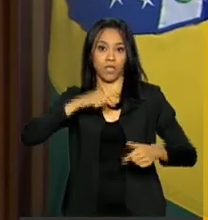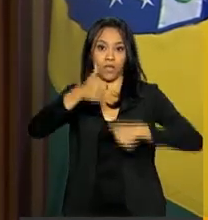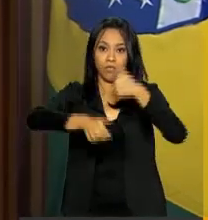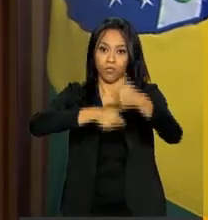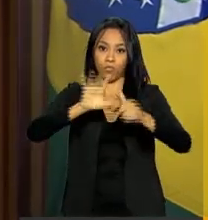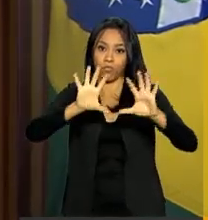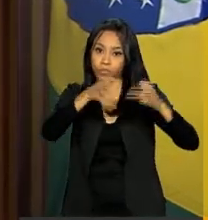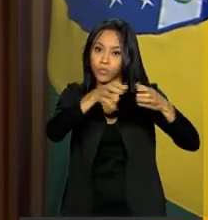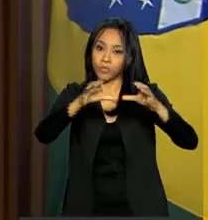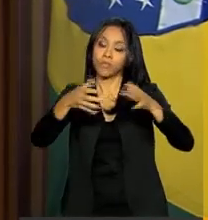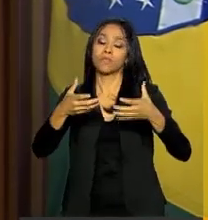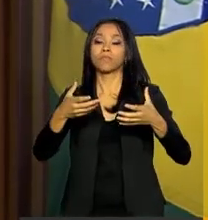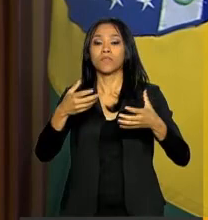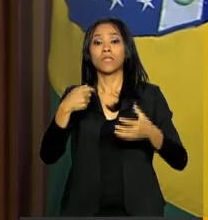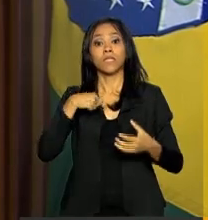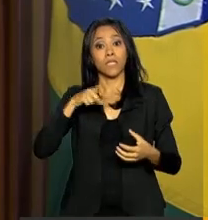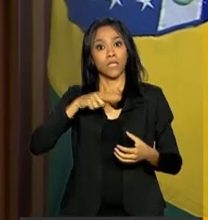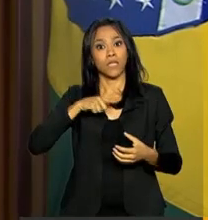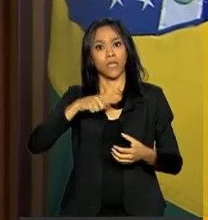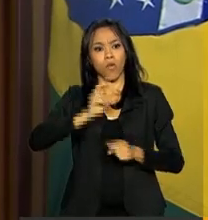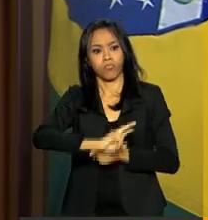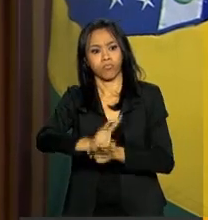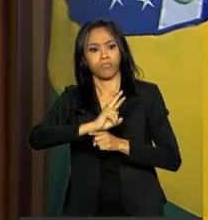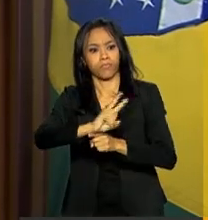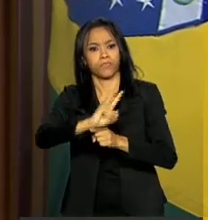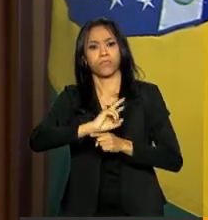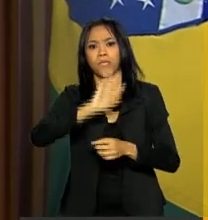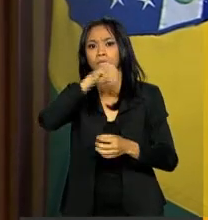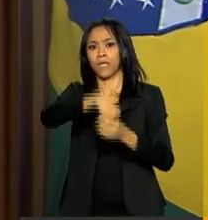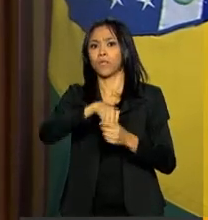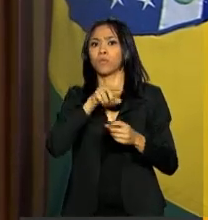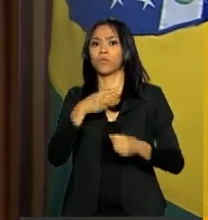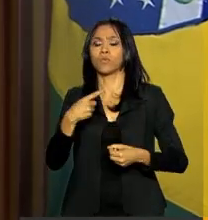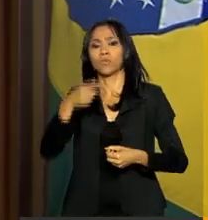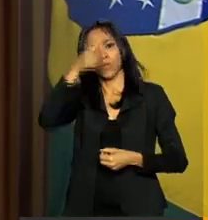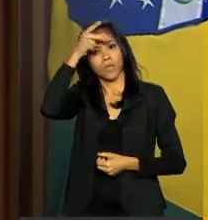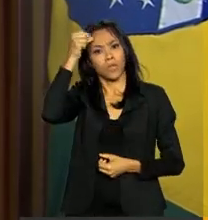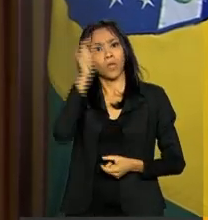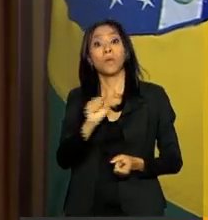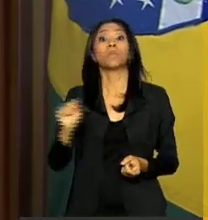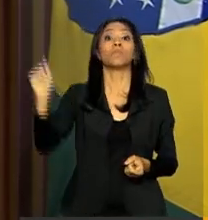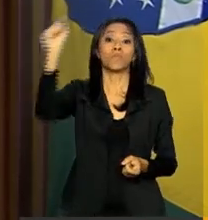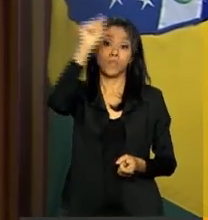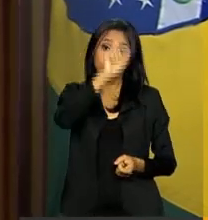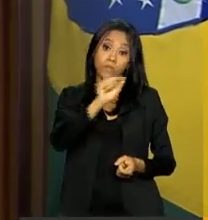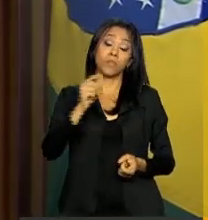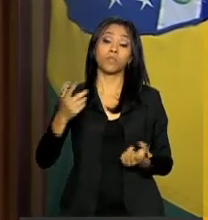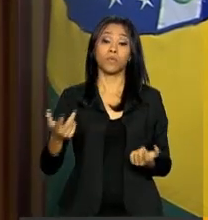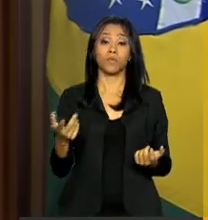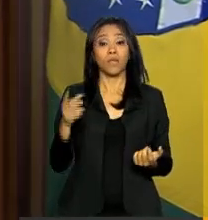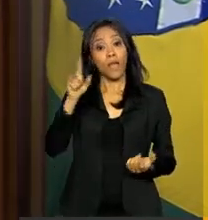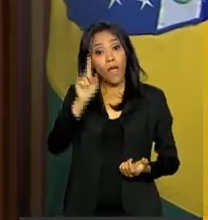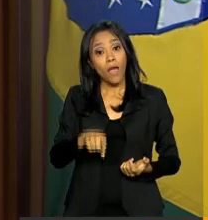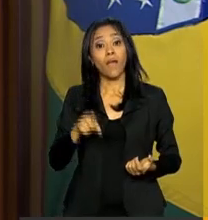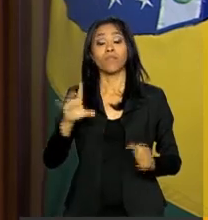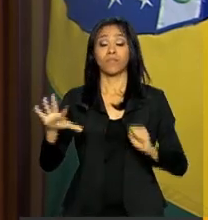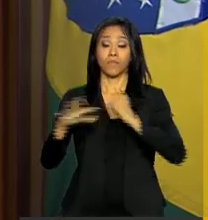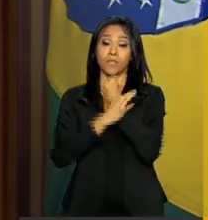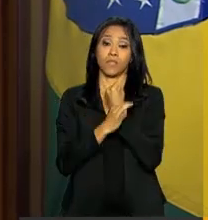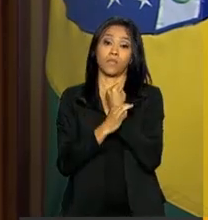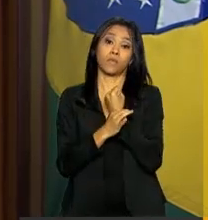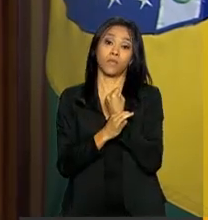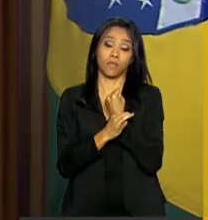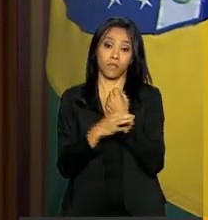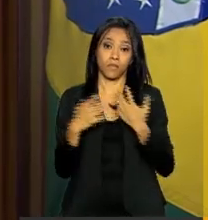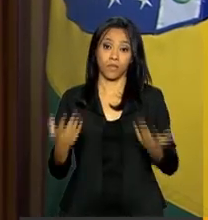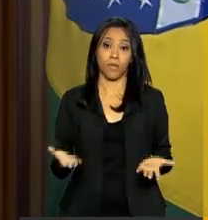muito significativa nos municípios portanto exercitando também a segurança pública e agora